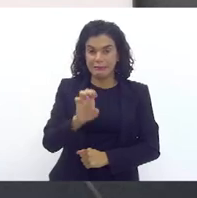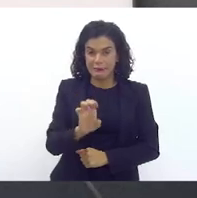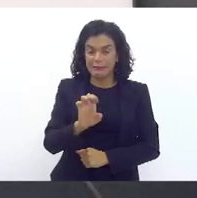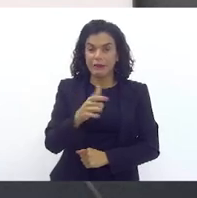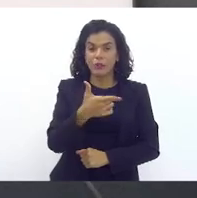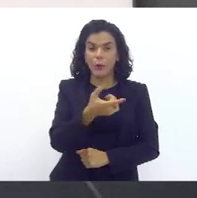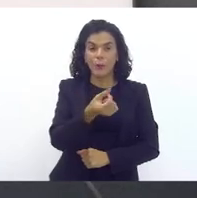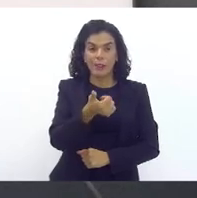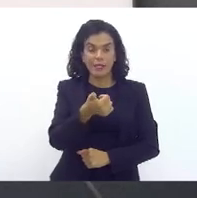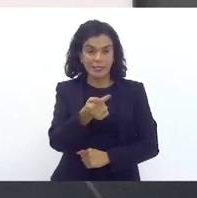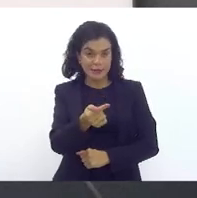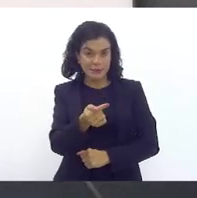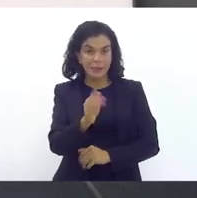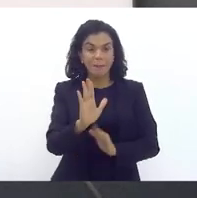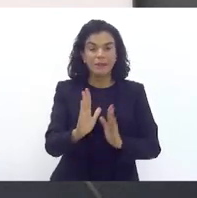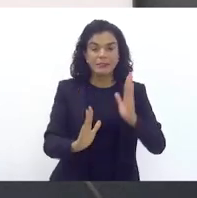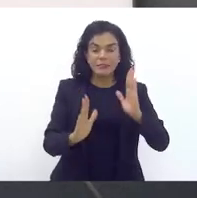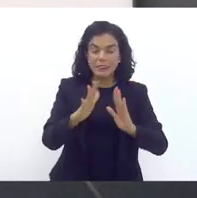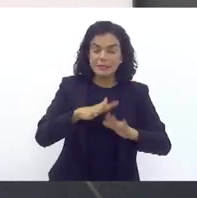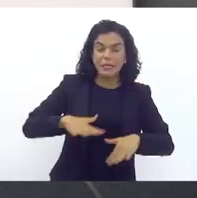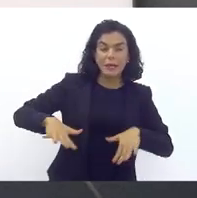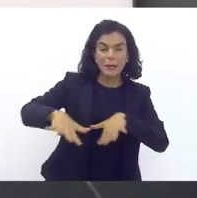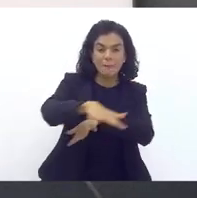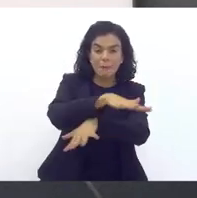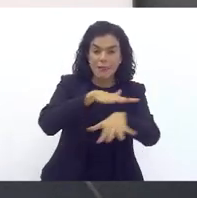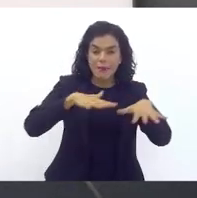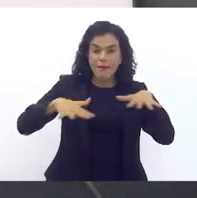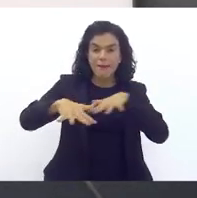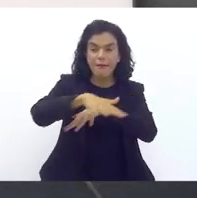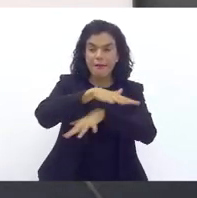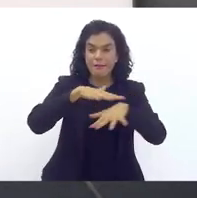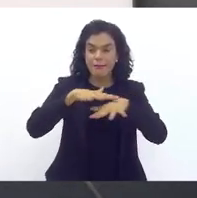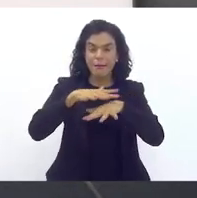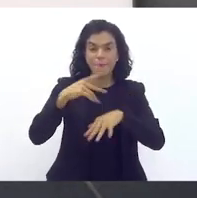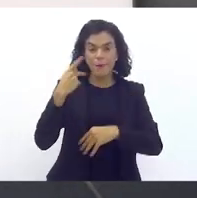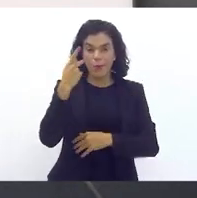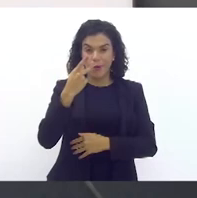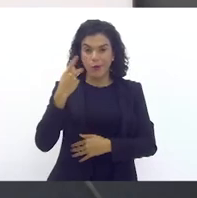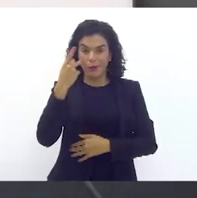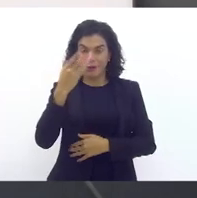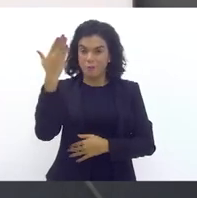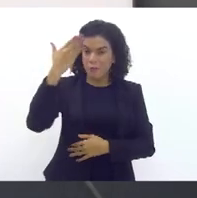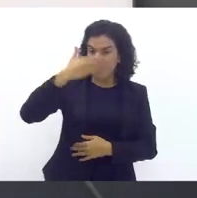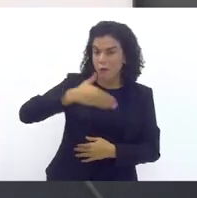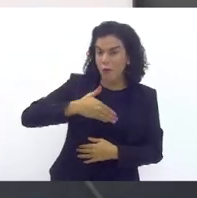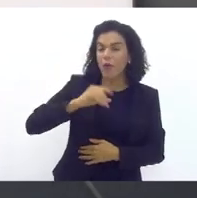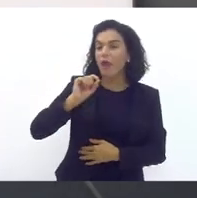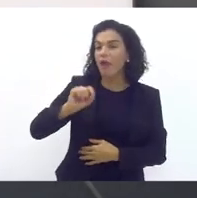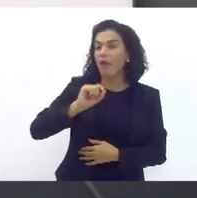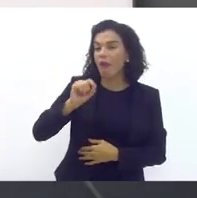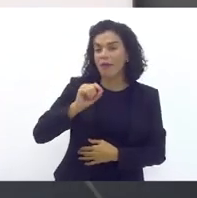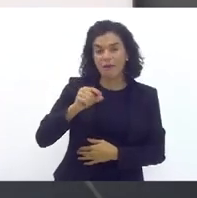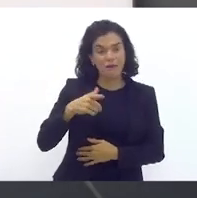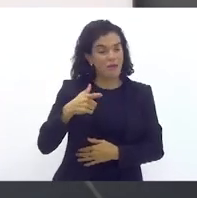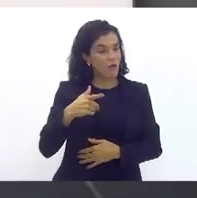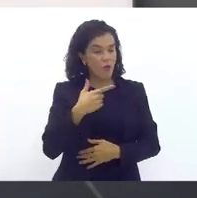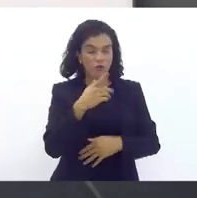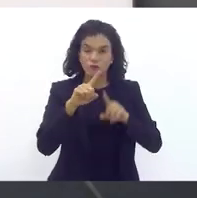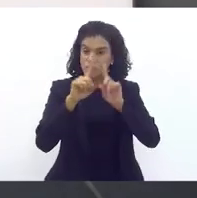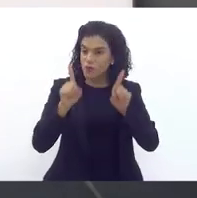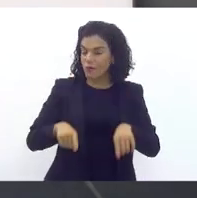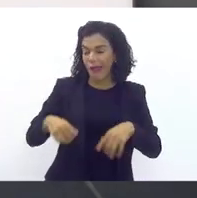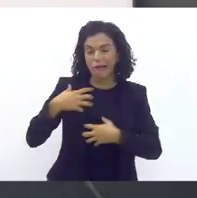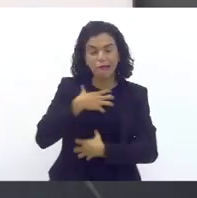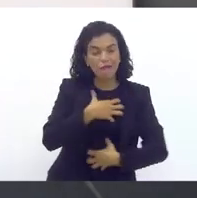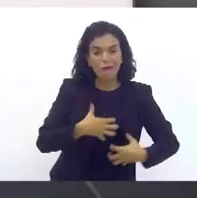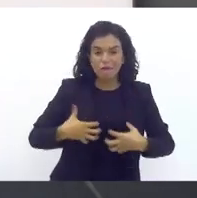Mas este ambiente político demonstrou claramente que os trabalhadores não estavam satisfeitos, iriam lutar a todo momento, em todas as